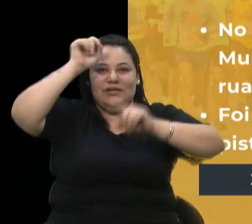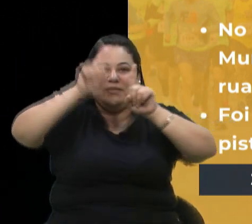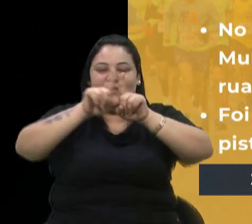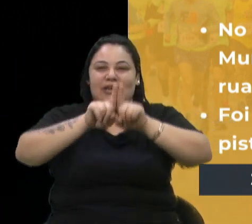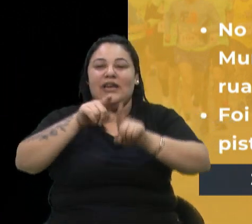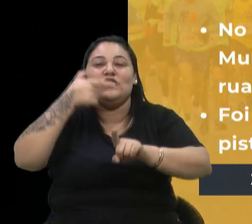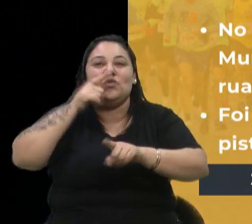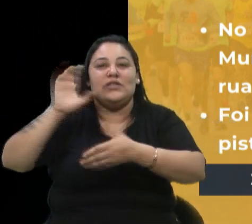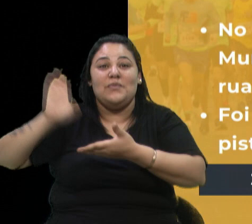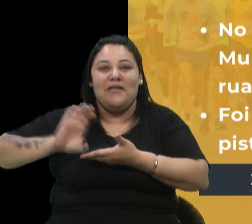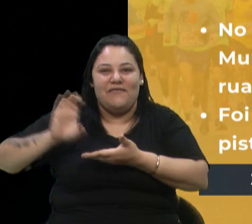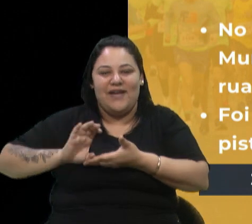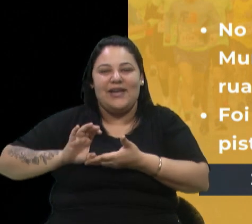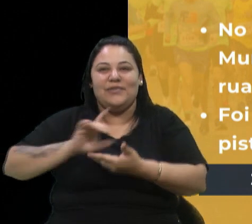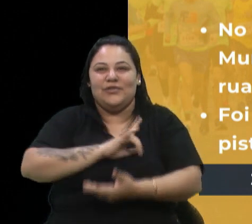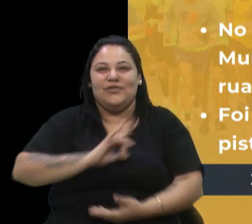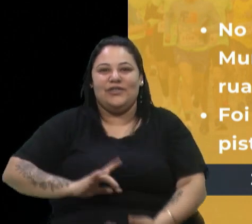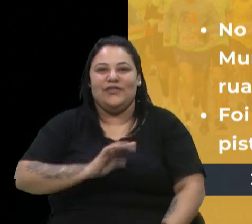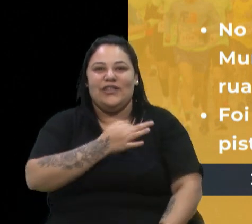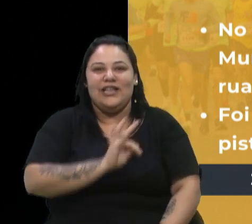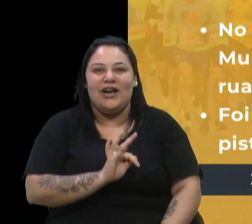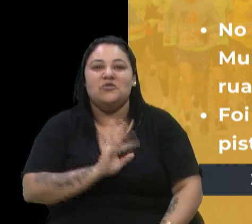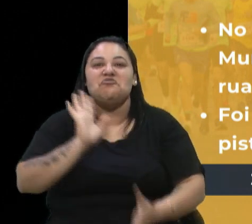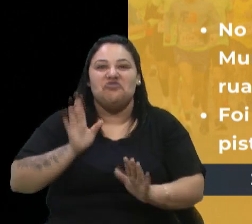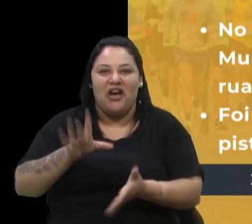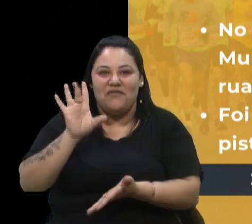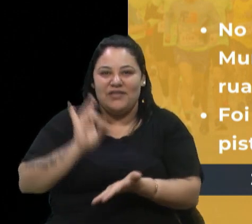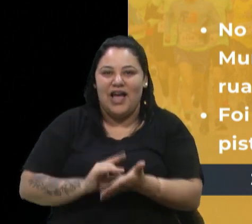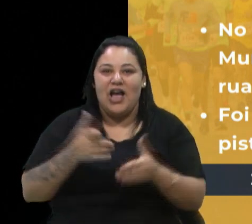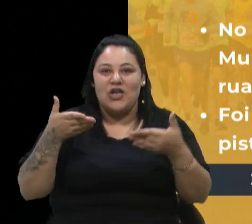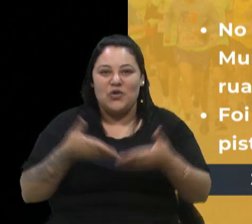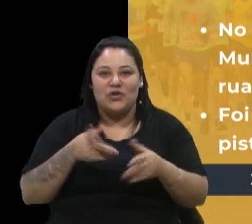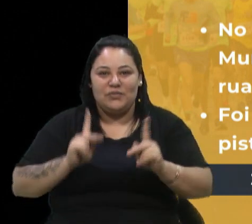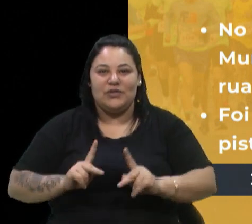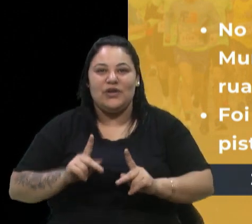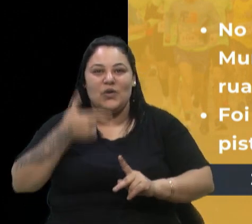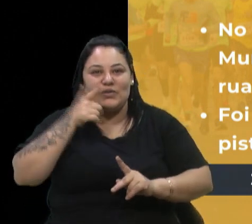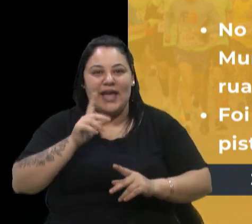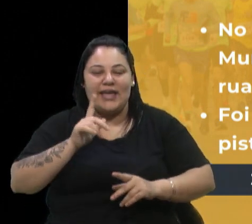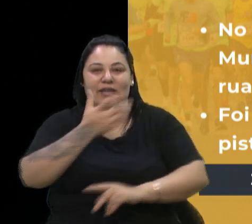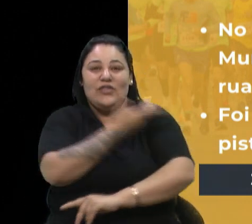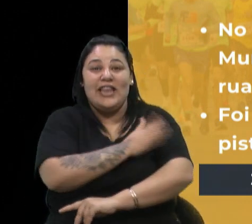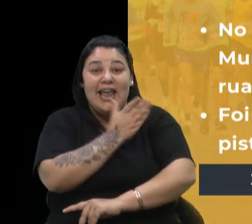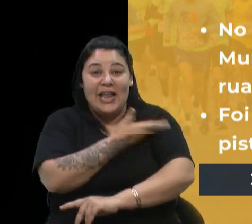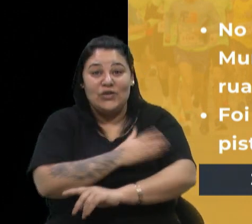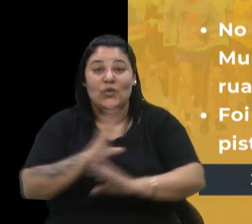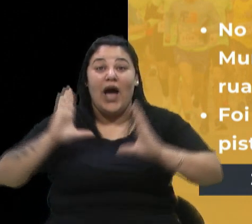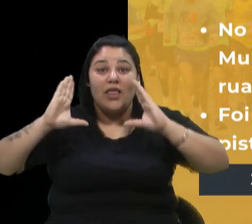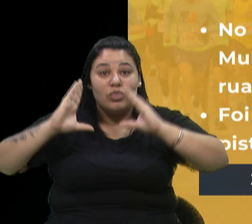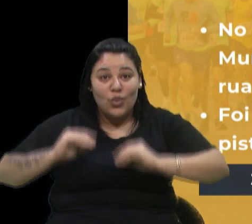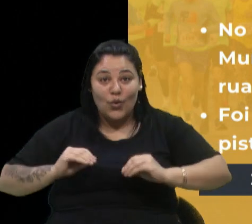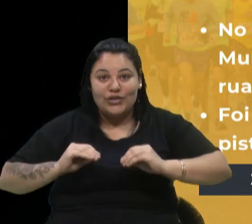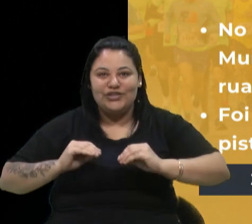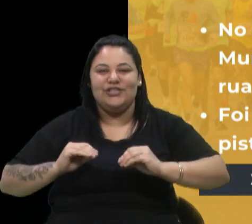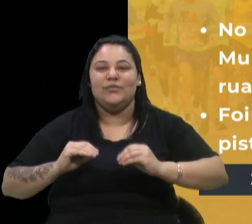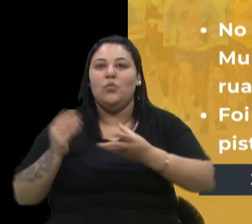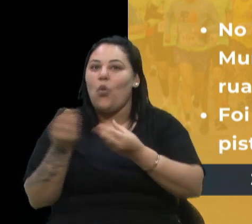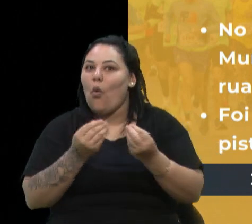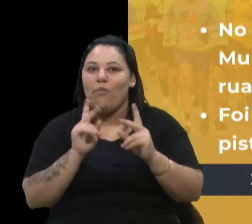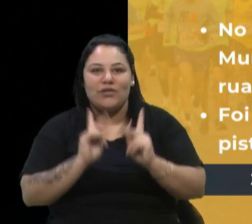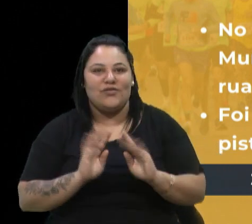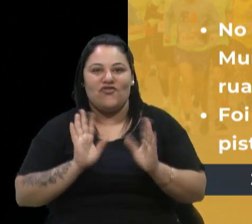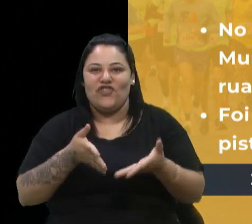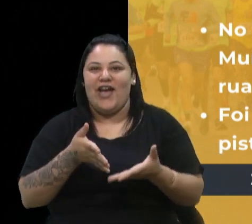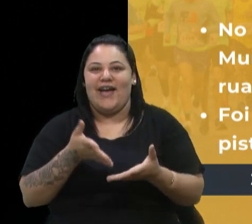federal, foi implementado e hoje os corredores conseguem treinar à noite no estádio municipal, algo que era um sonho muito antigo e